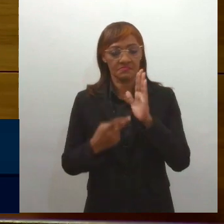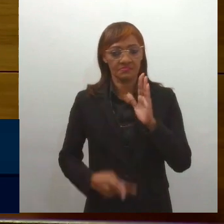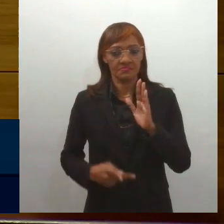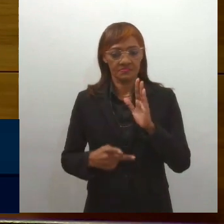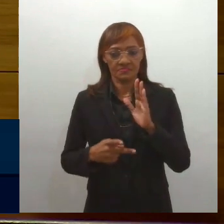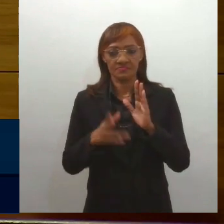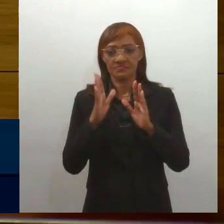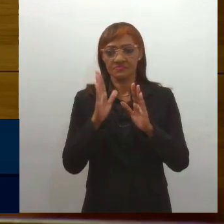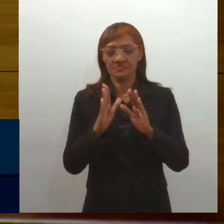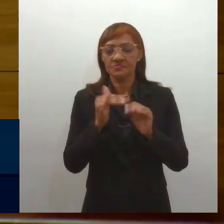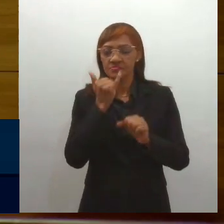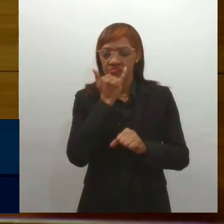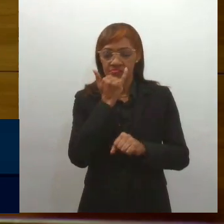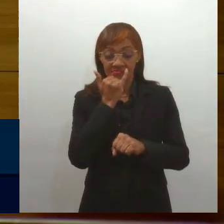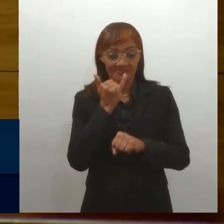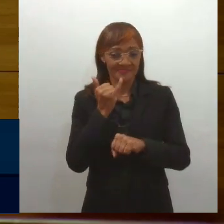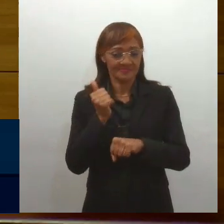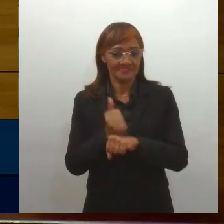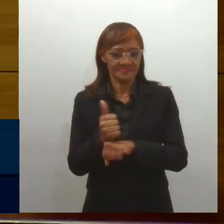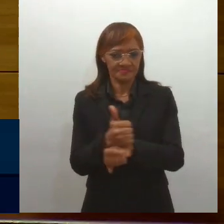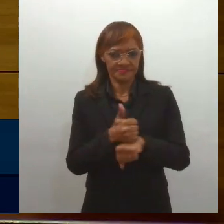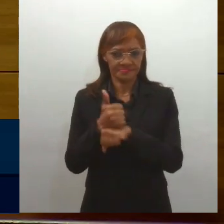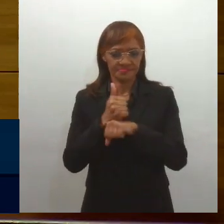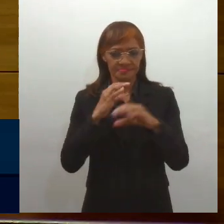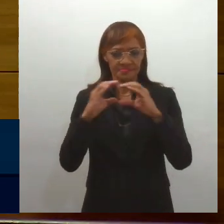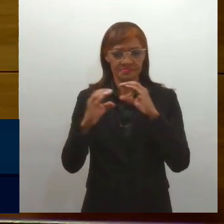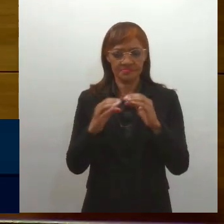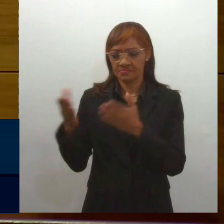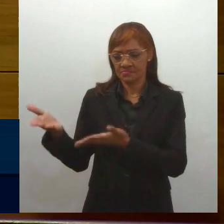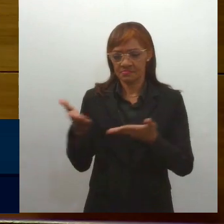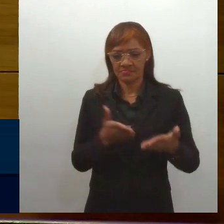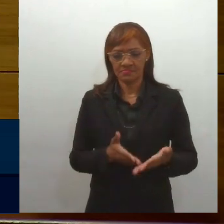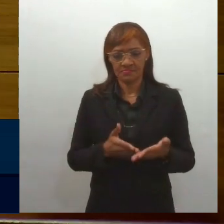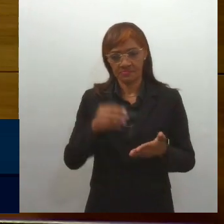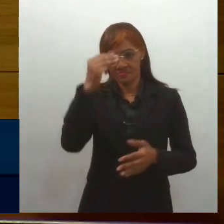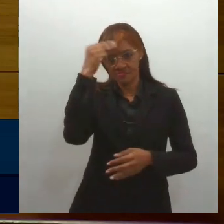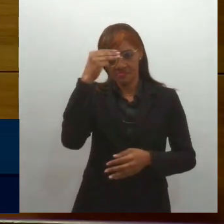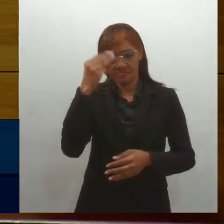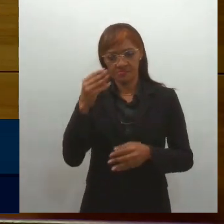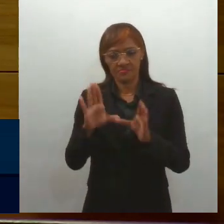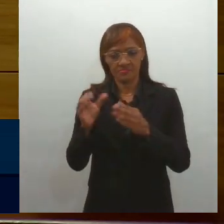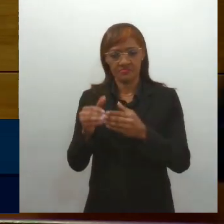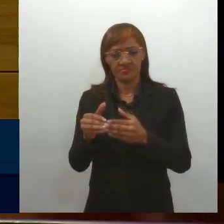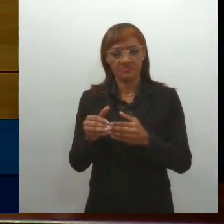Mendonça, presidente da Comissão de Cidadania e Direitos Humanos.